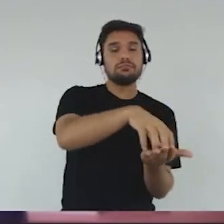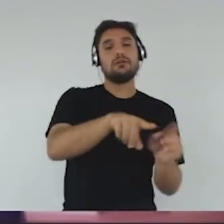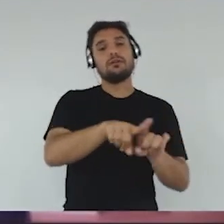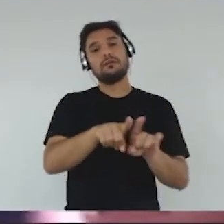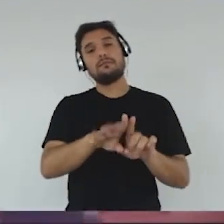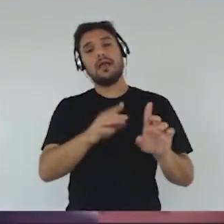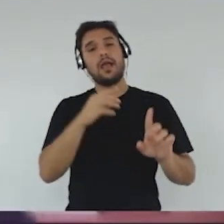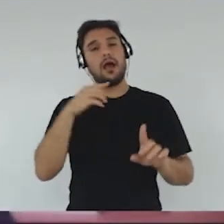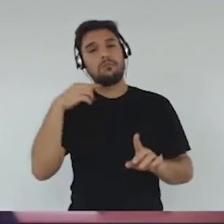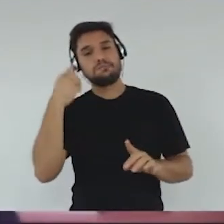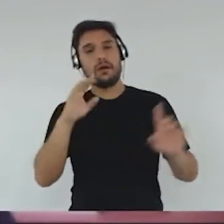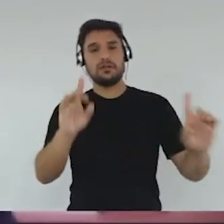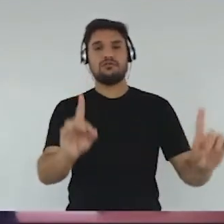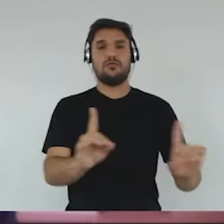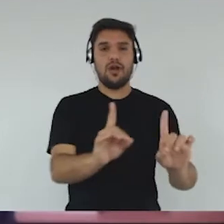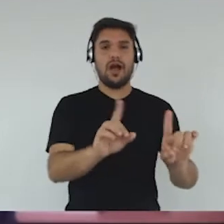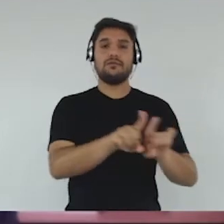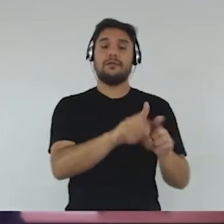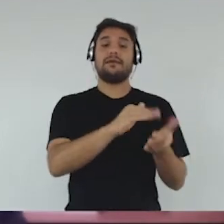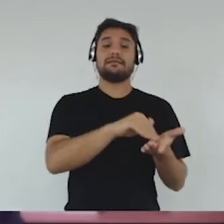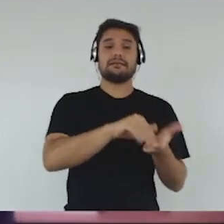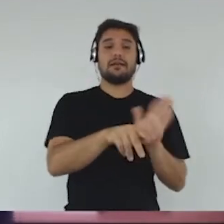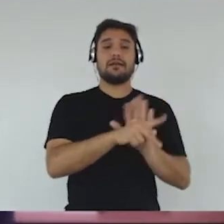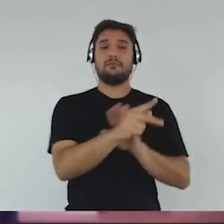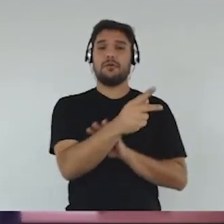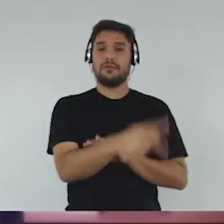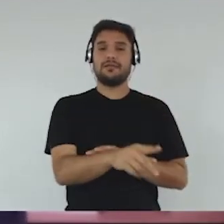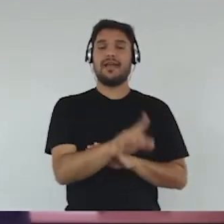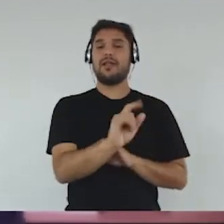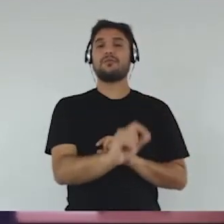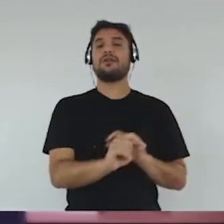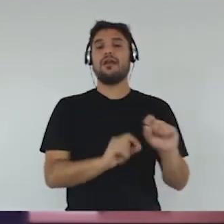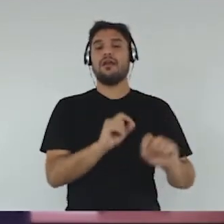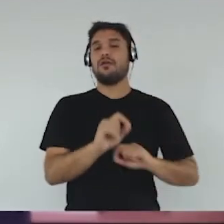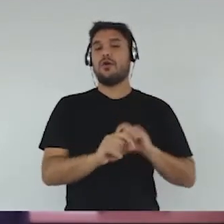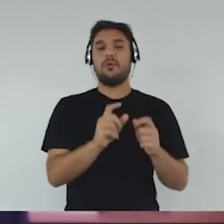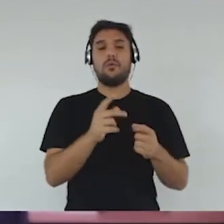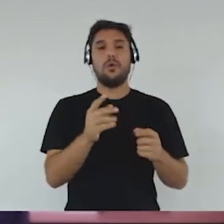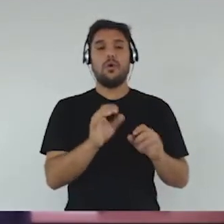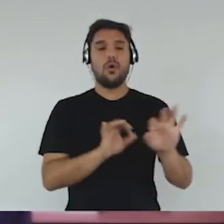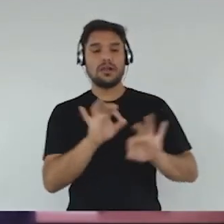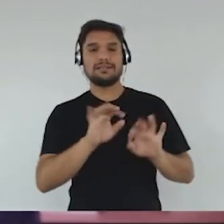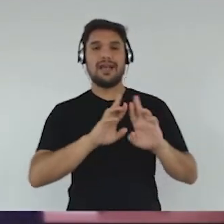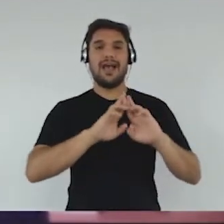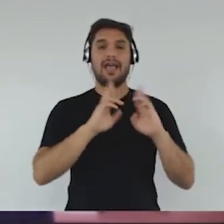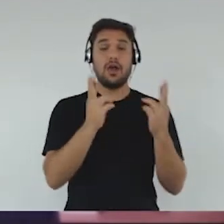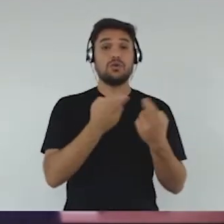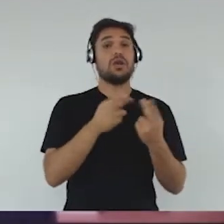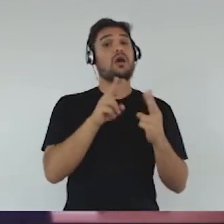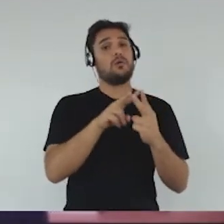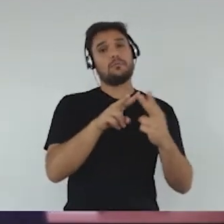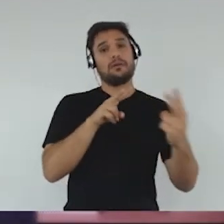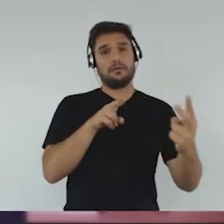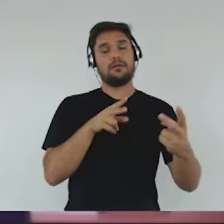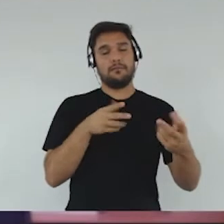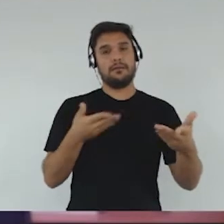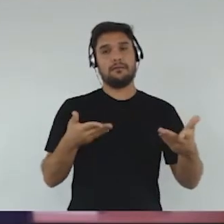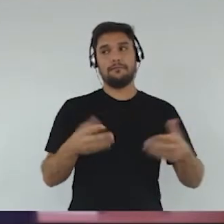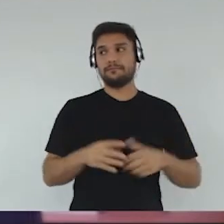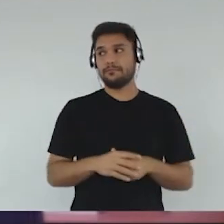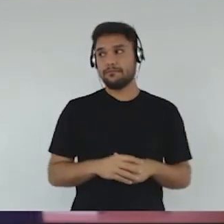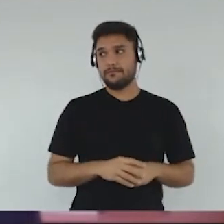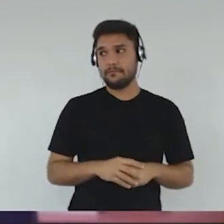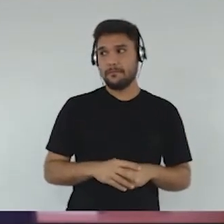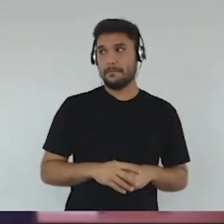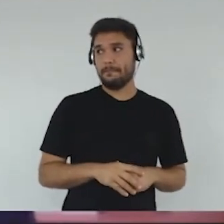os advogados, assim como a secretaria das câmaras, na condução desse momento tão relevante no processo arbitral, que